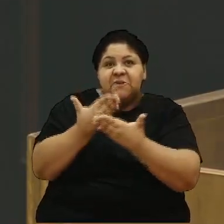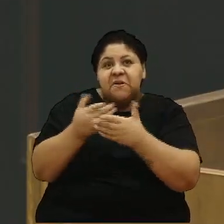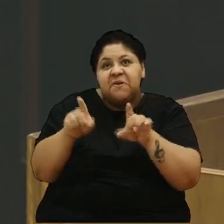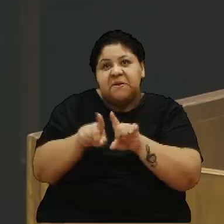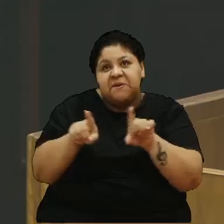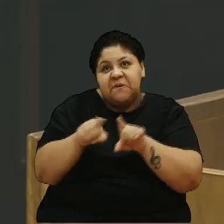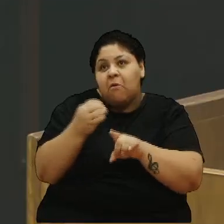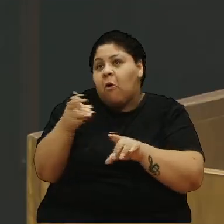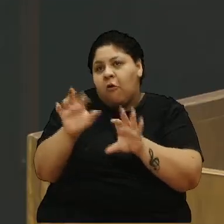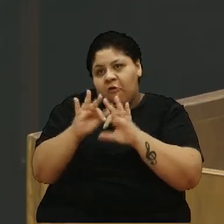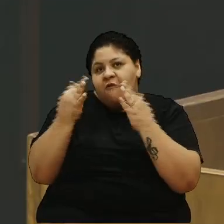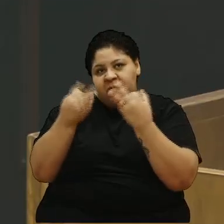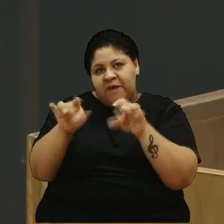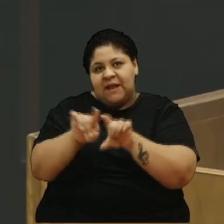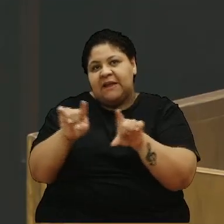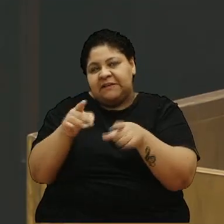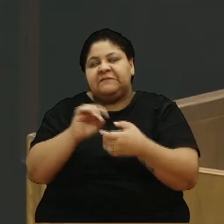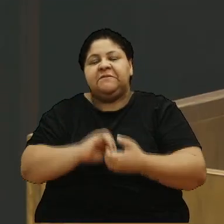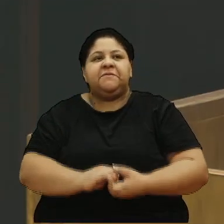algum parente.